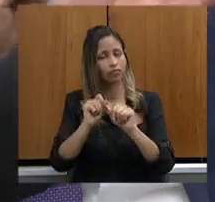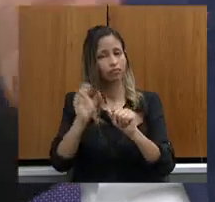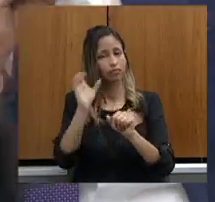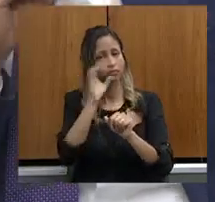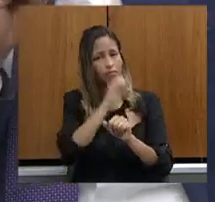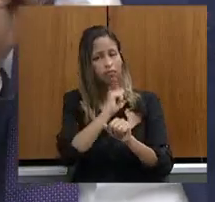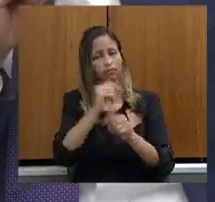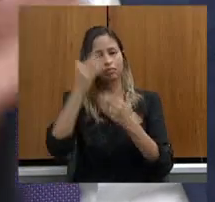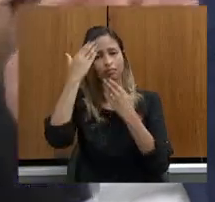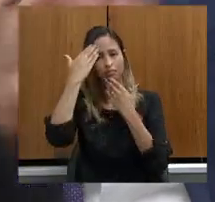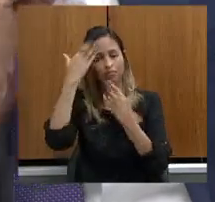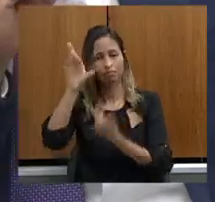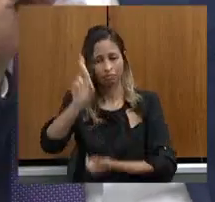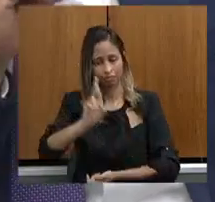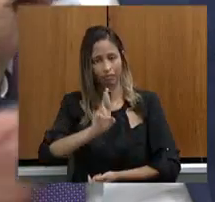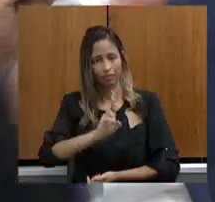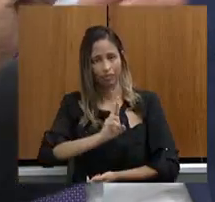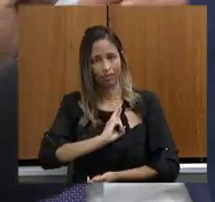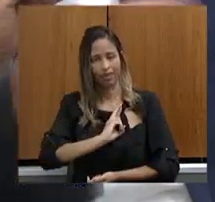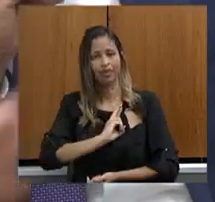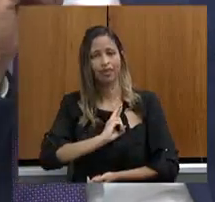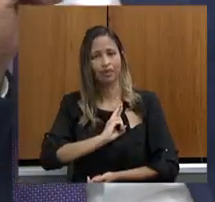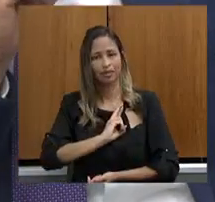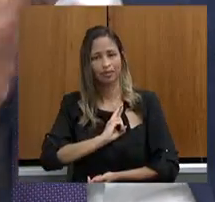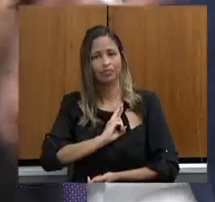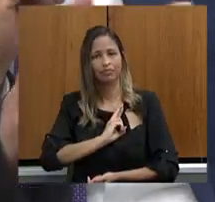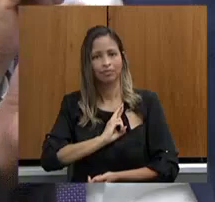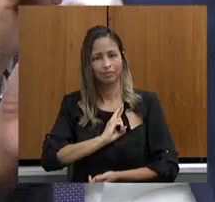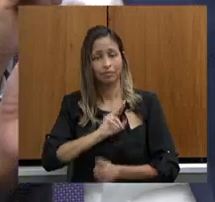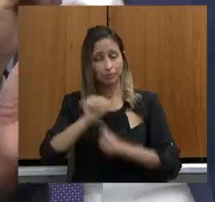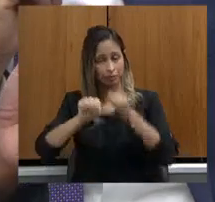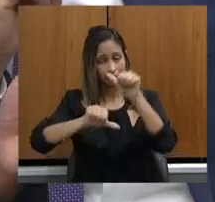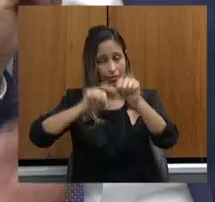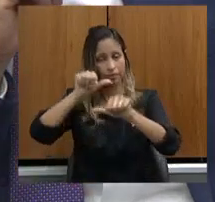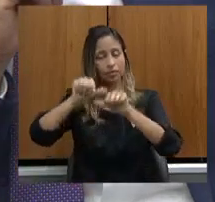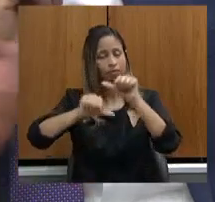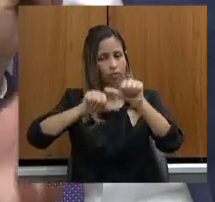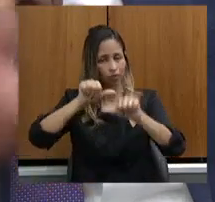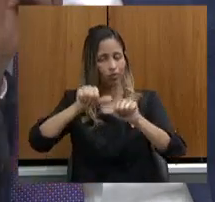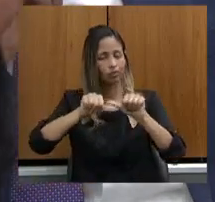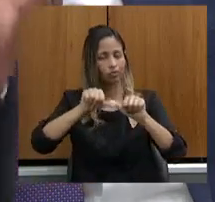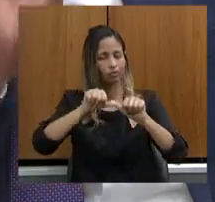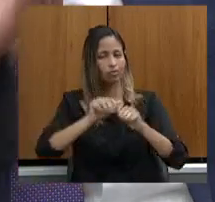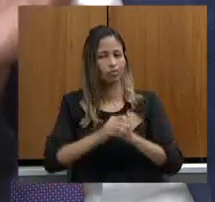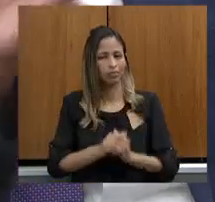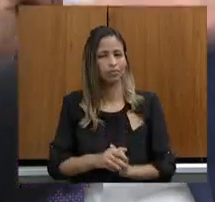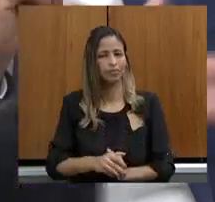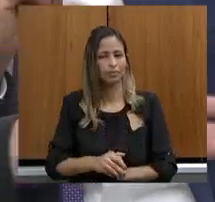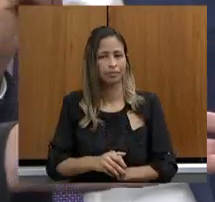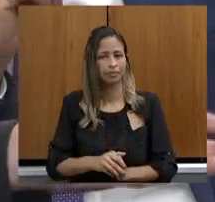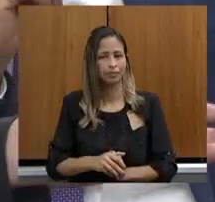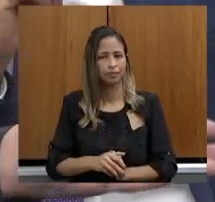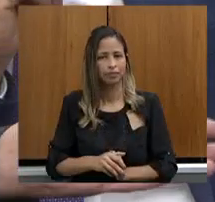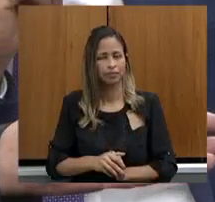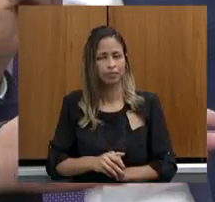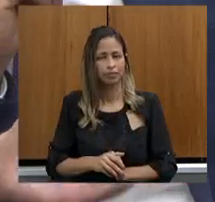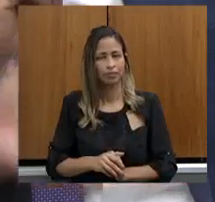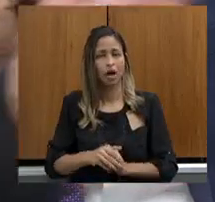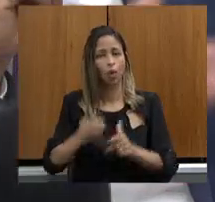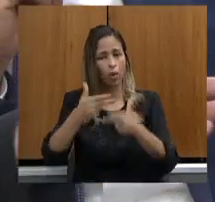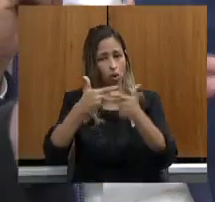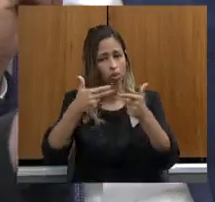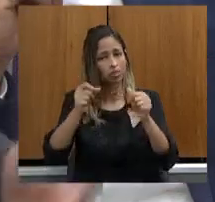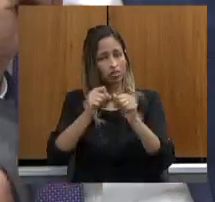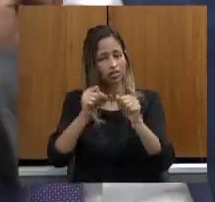tomada agradeço a resposta dizendo que tava providenciando a mudança de critério porque alguma coisa